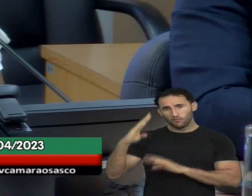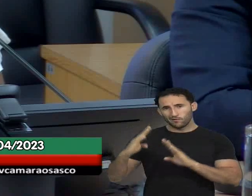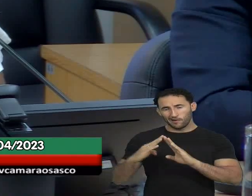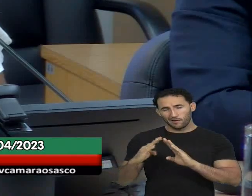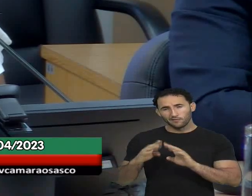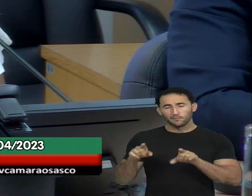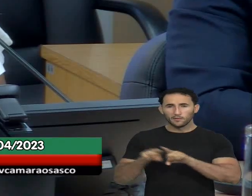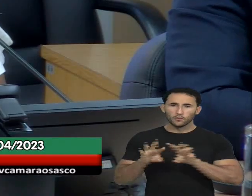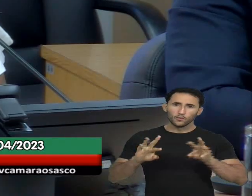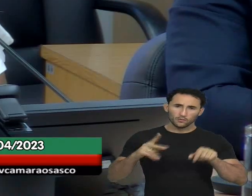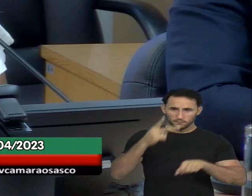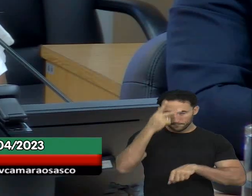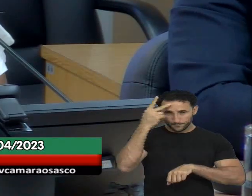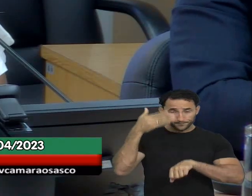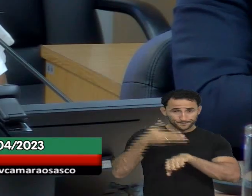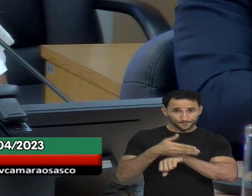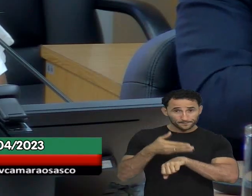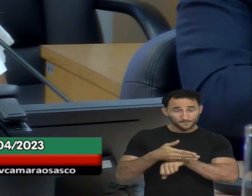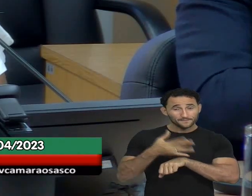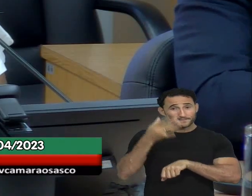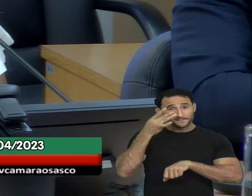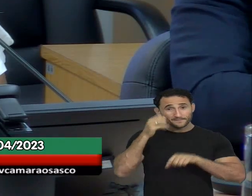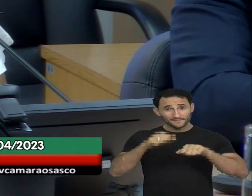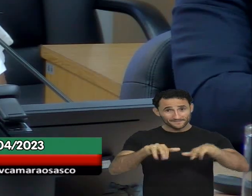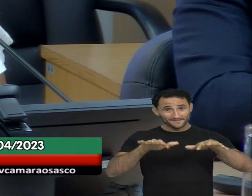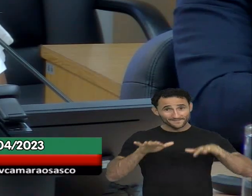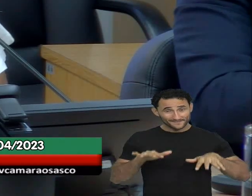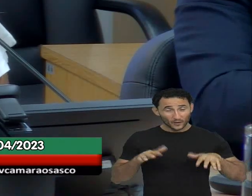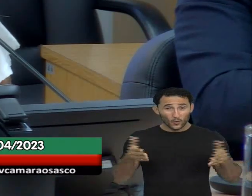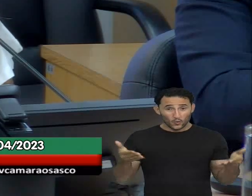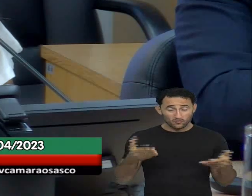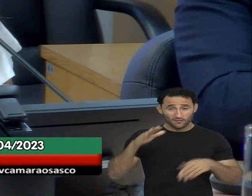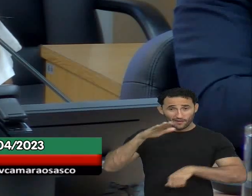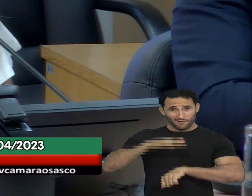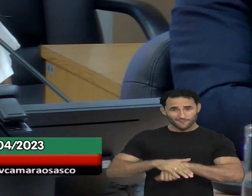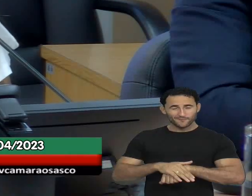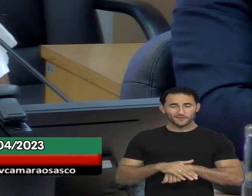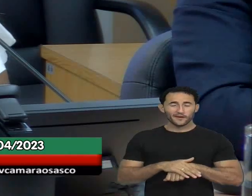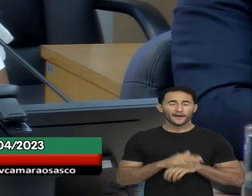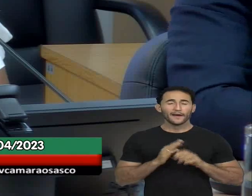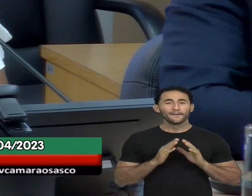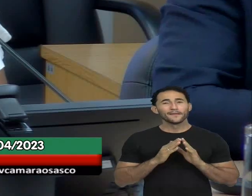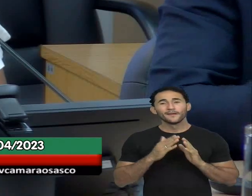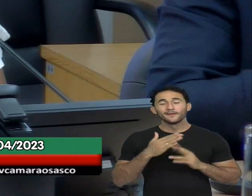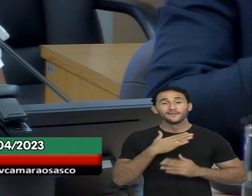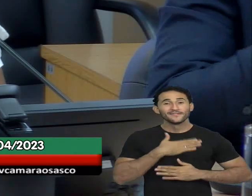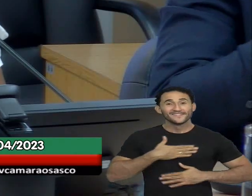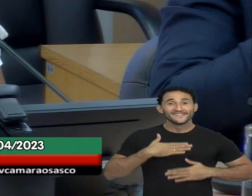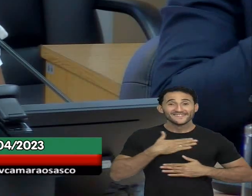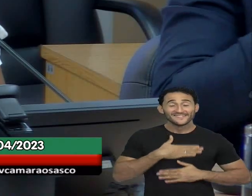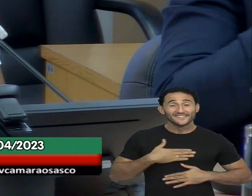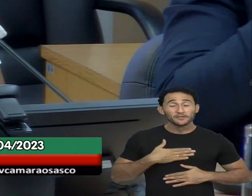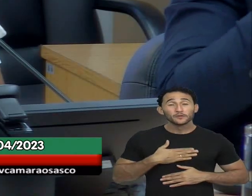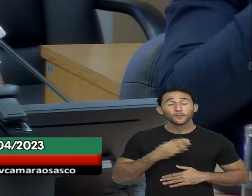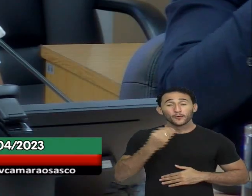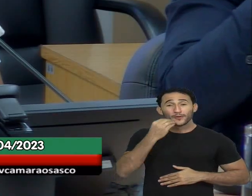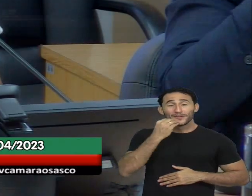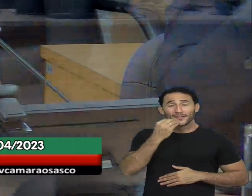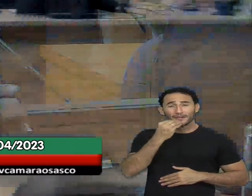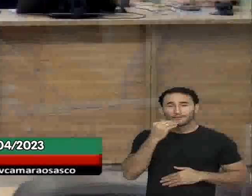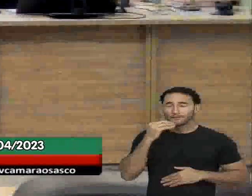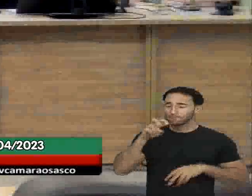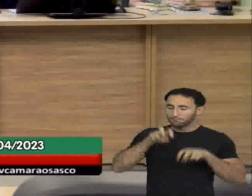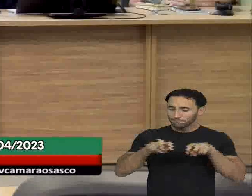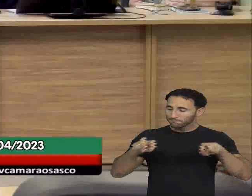público presente aqui, que está aqui hoje nessa tarde. É gratificante estar aqui com eles hoje. Para mim vai ser